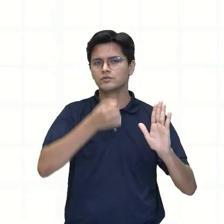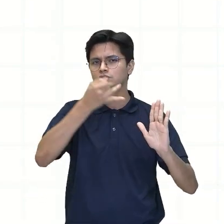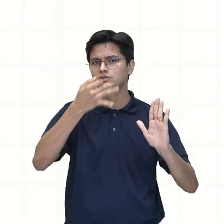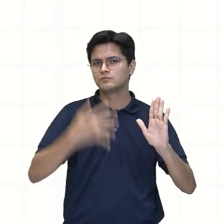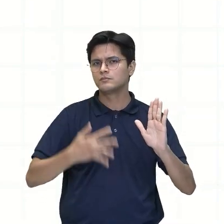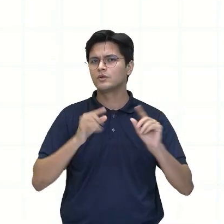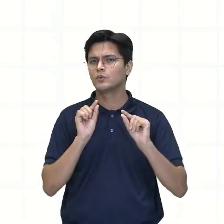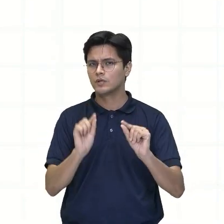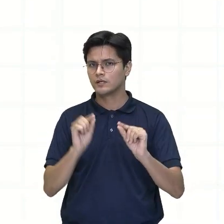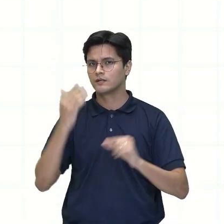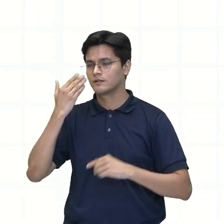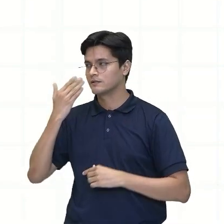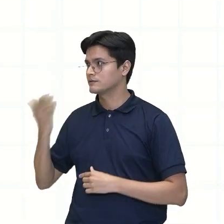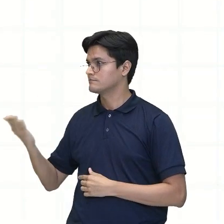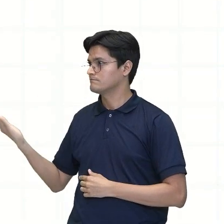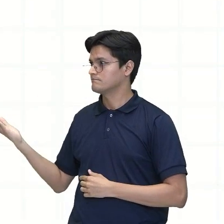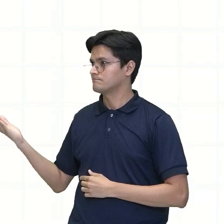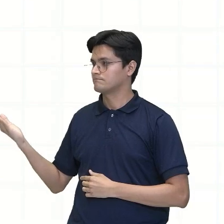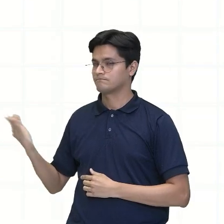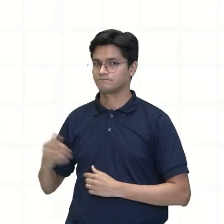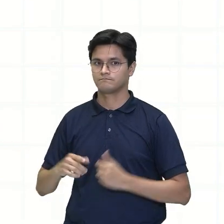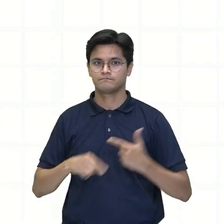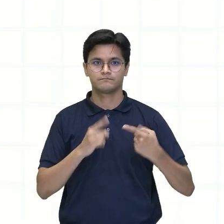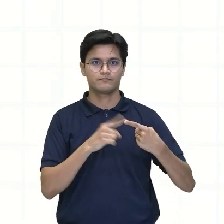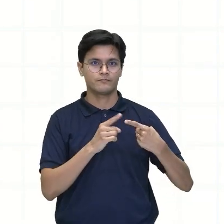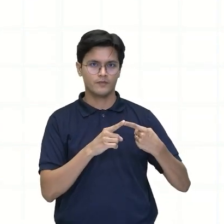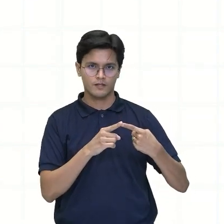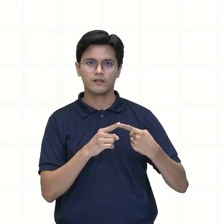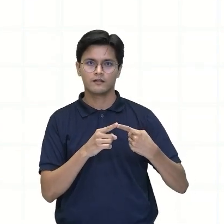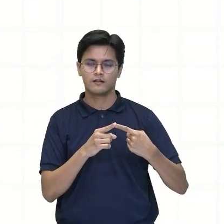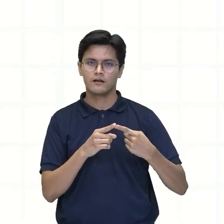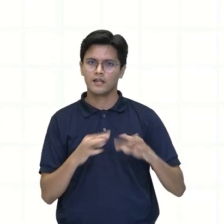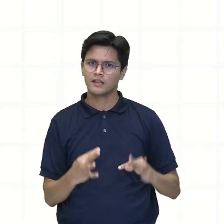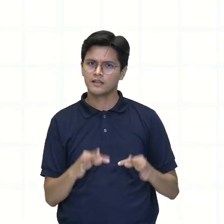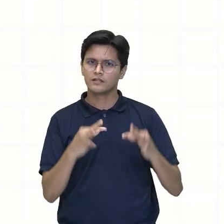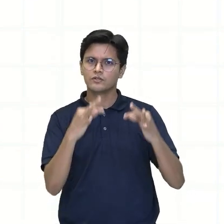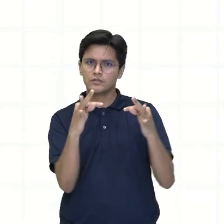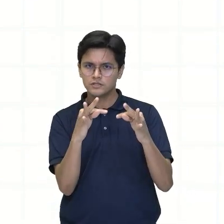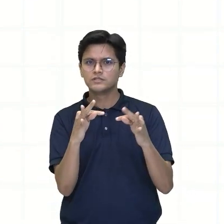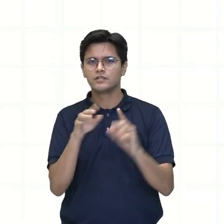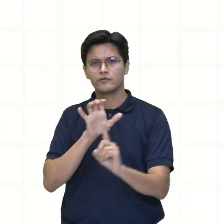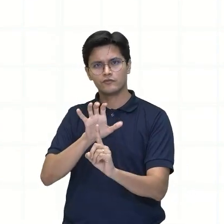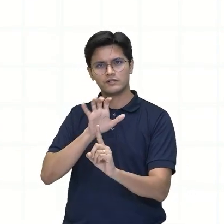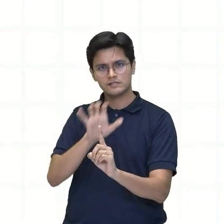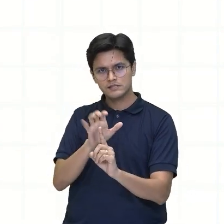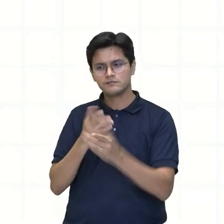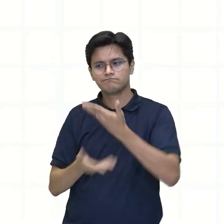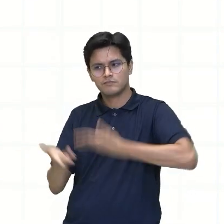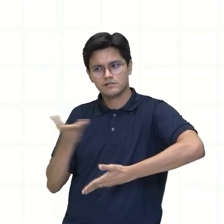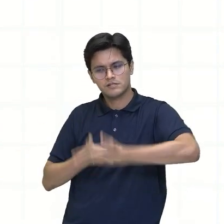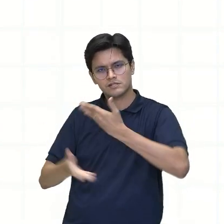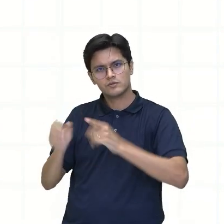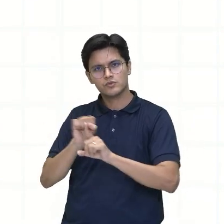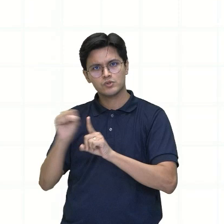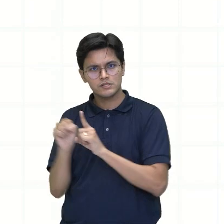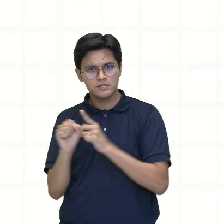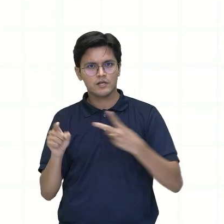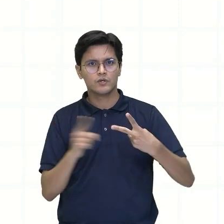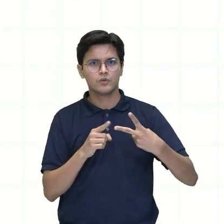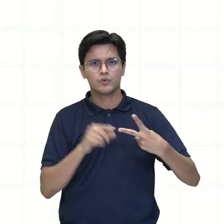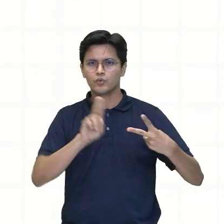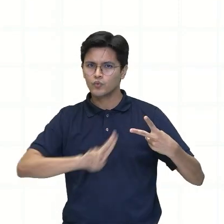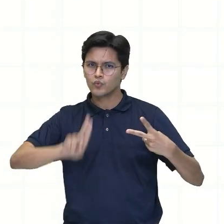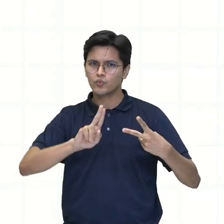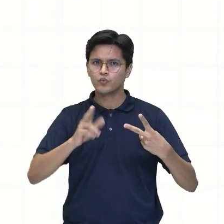a tecnologia não interfere na interação social. O uso excessivo de telas causa afastamento entre as